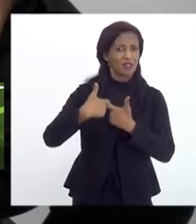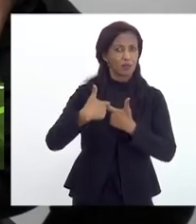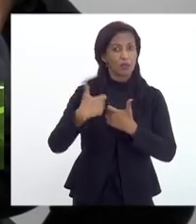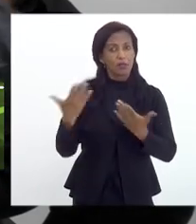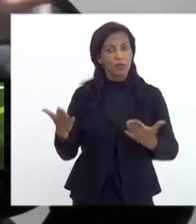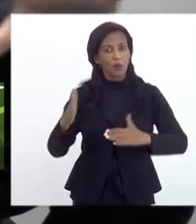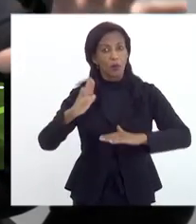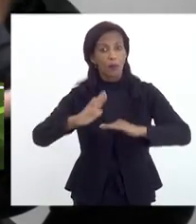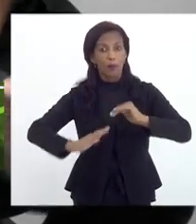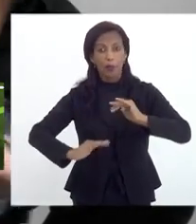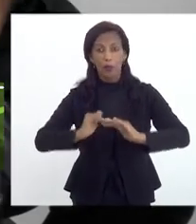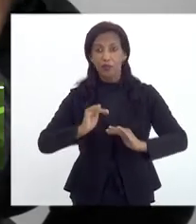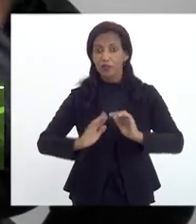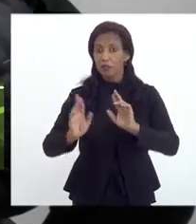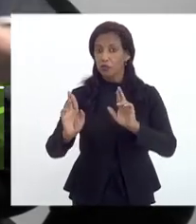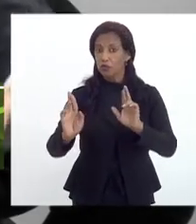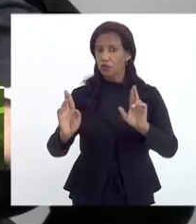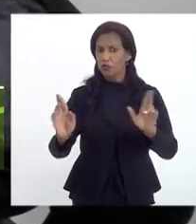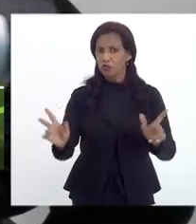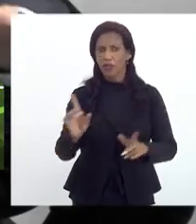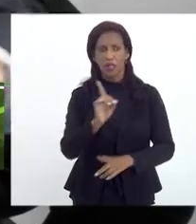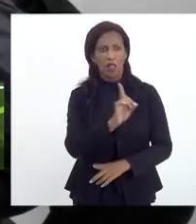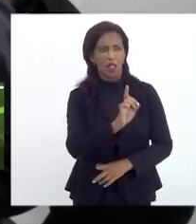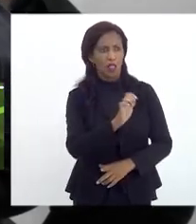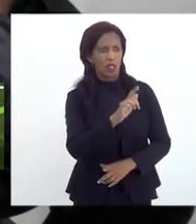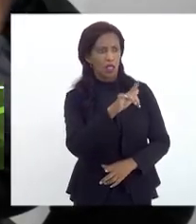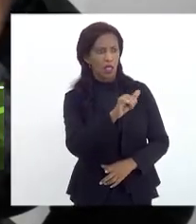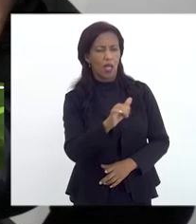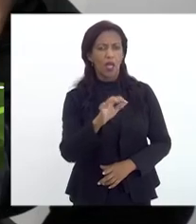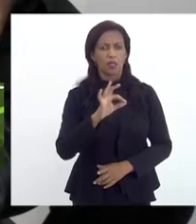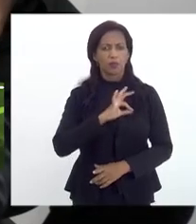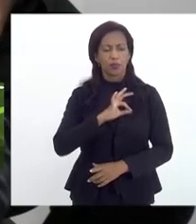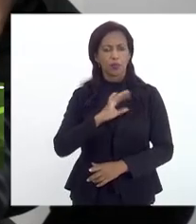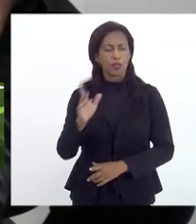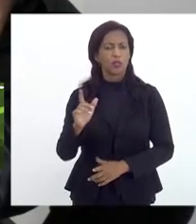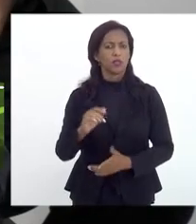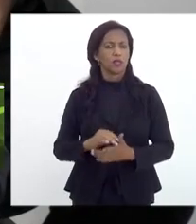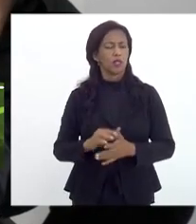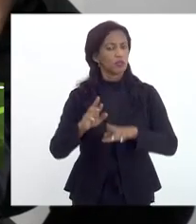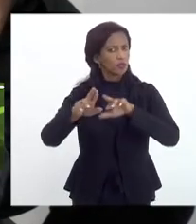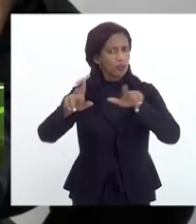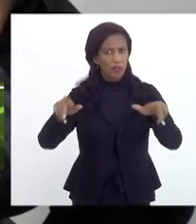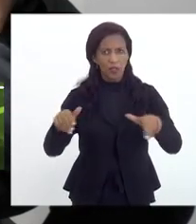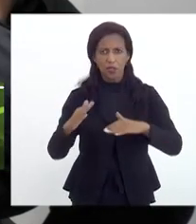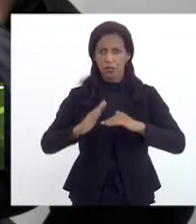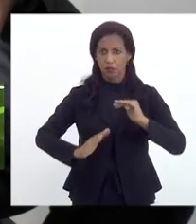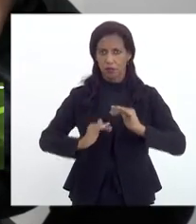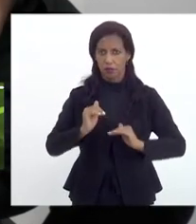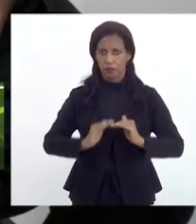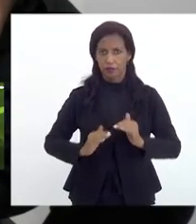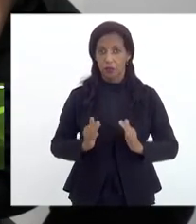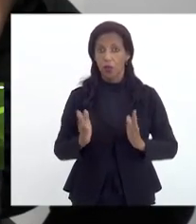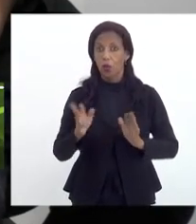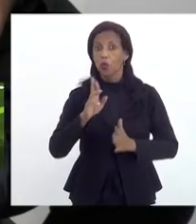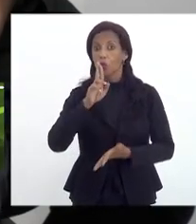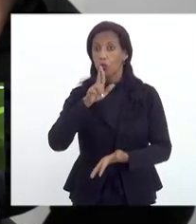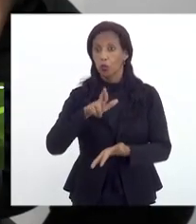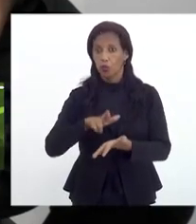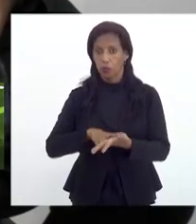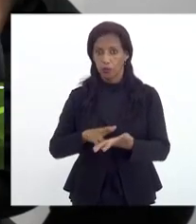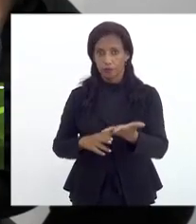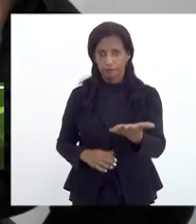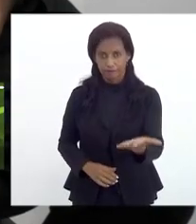profissão Totalmente diferente Degase SEAP Polícia E a gente Com toda razão